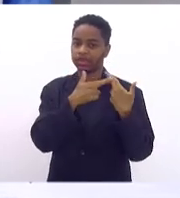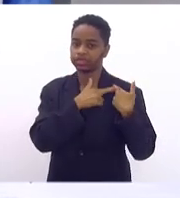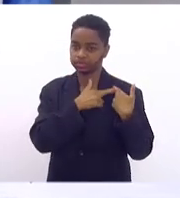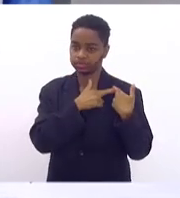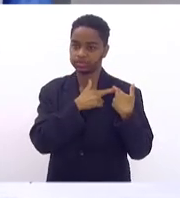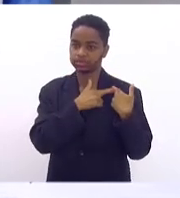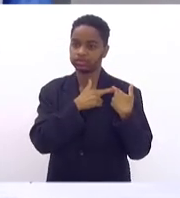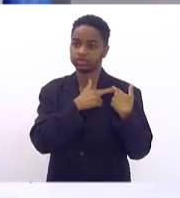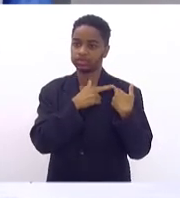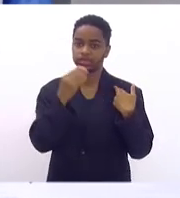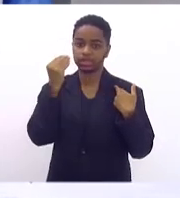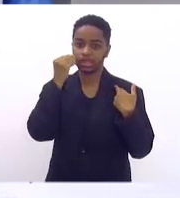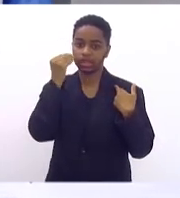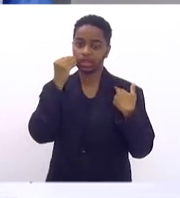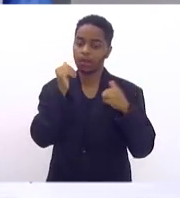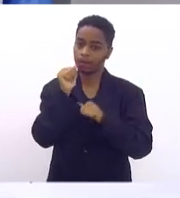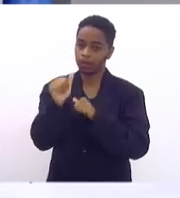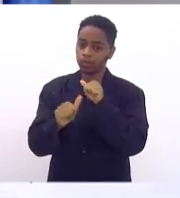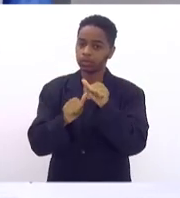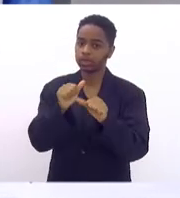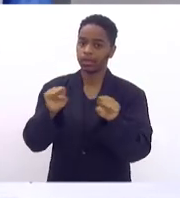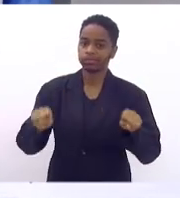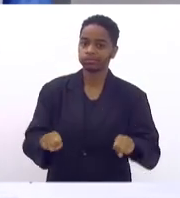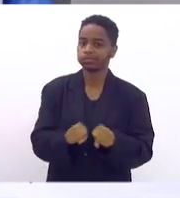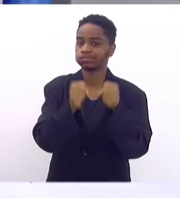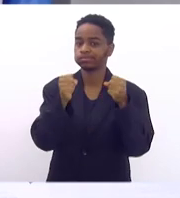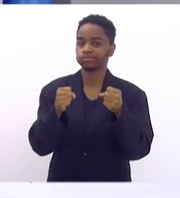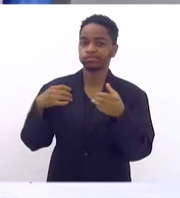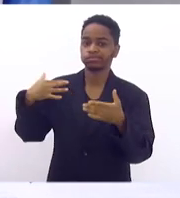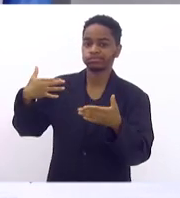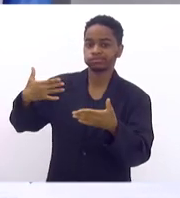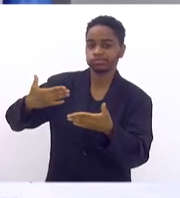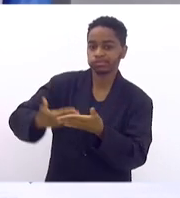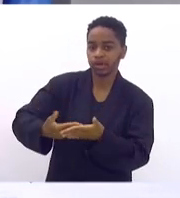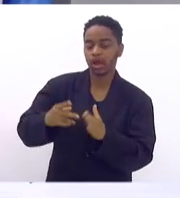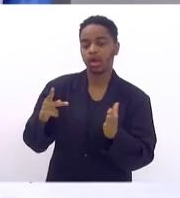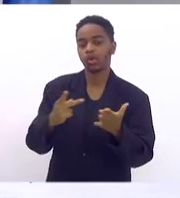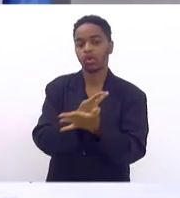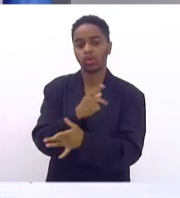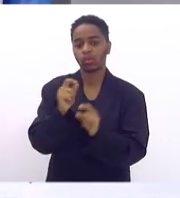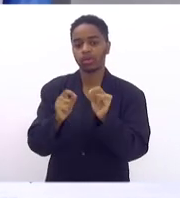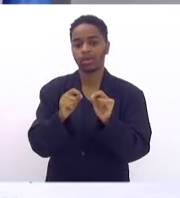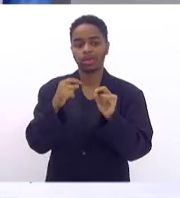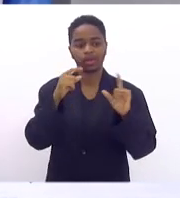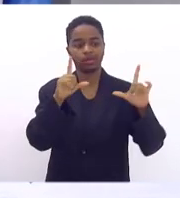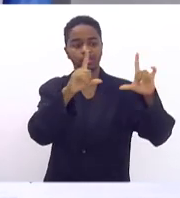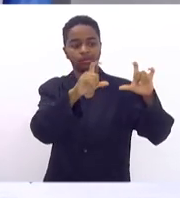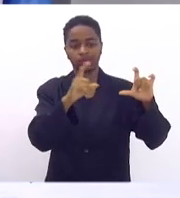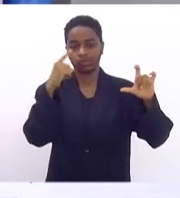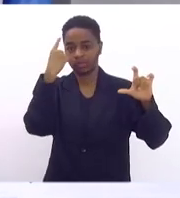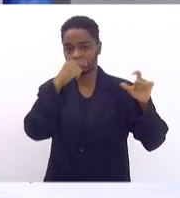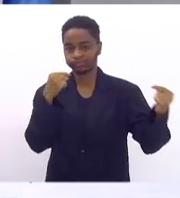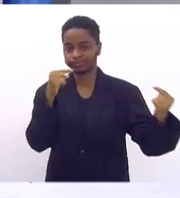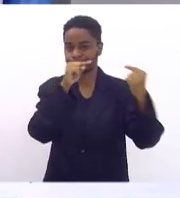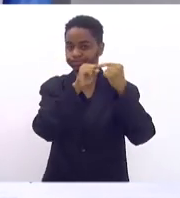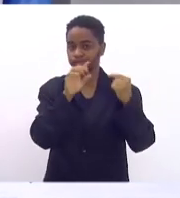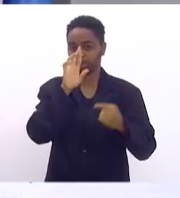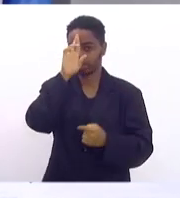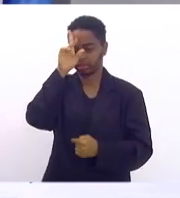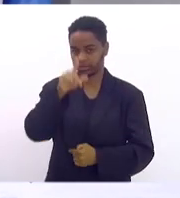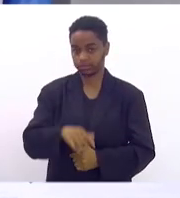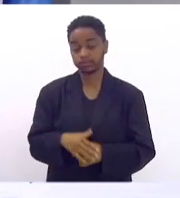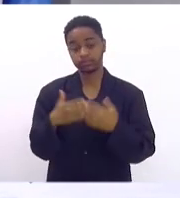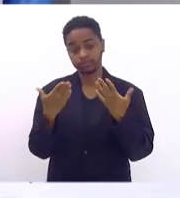para sairmos desse ciclo tão perverso de reconhecimento fotográfico equivocado. Então, fica aqui a